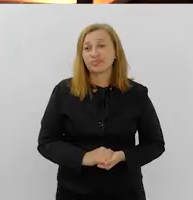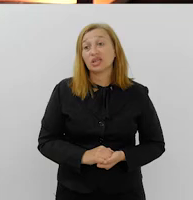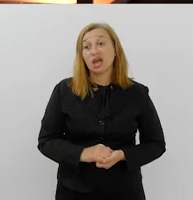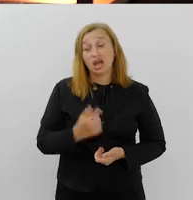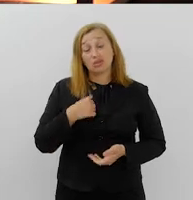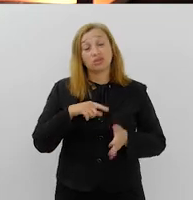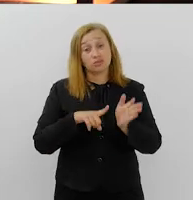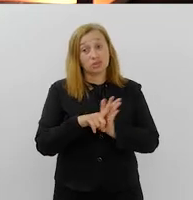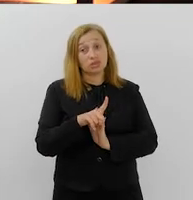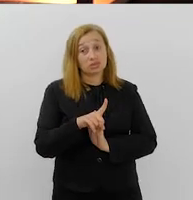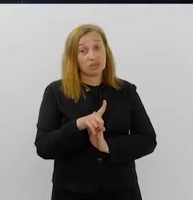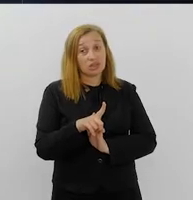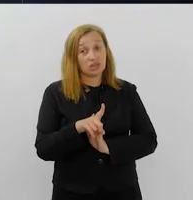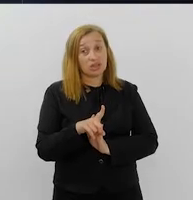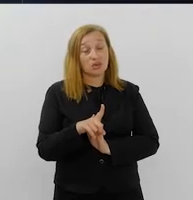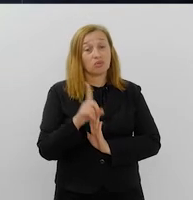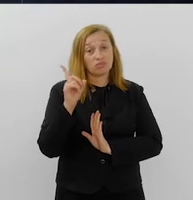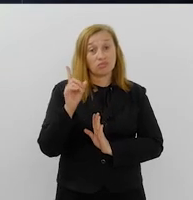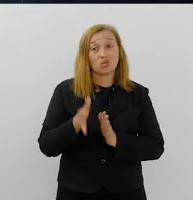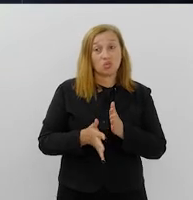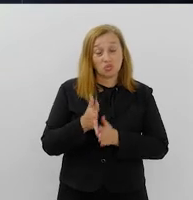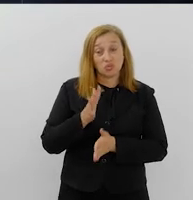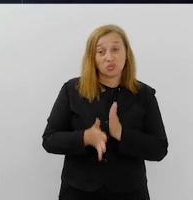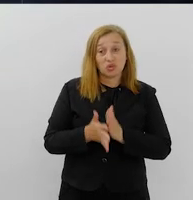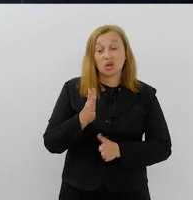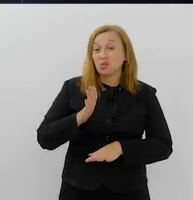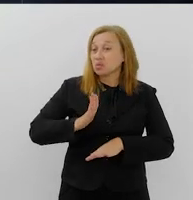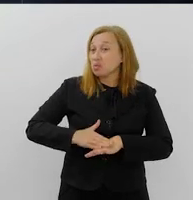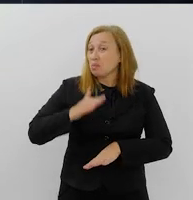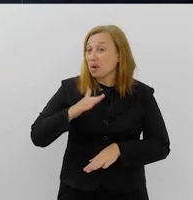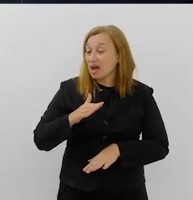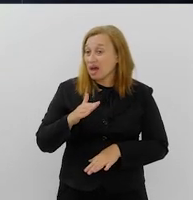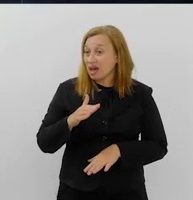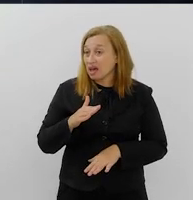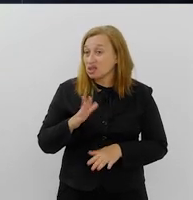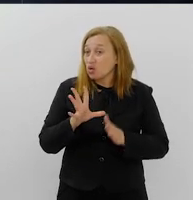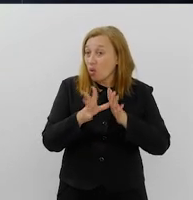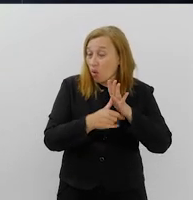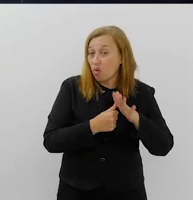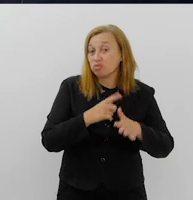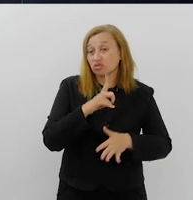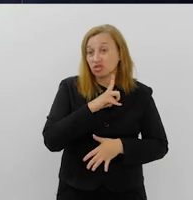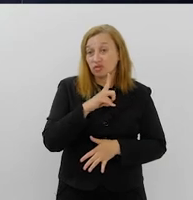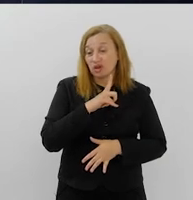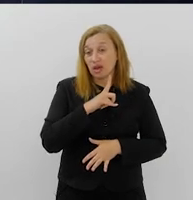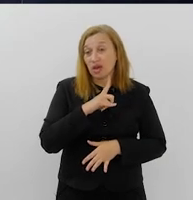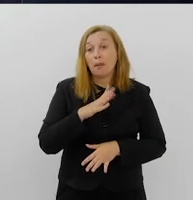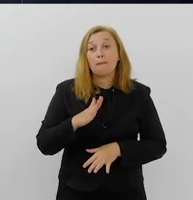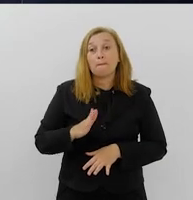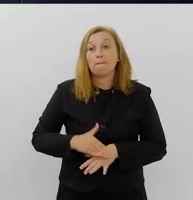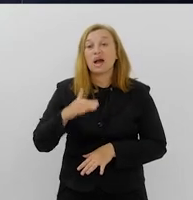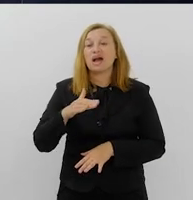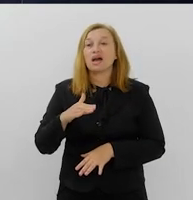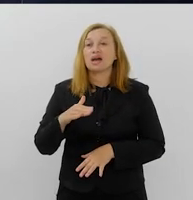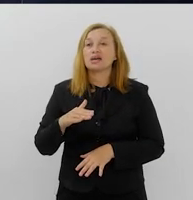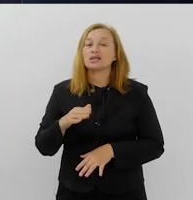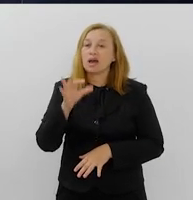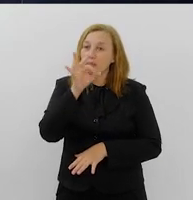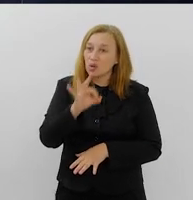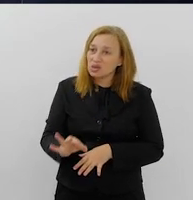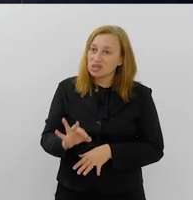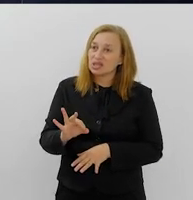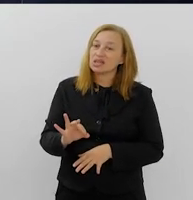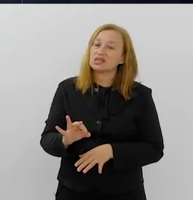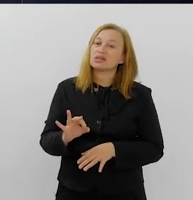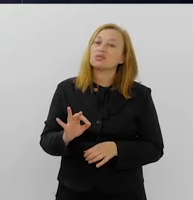bamba. É isso que eu ia te perguntar. É uma corda bamba. E quanto mais furtos você tiver, maior é